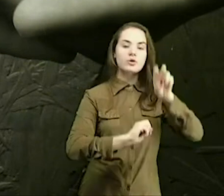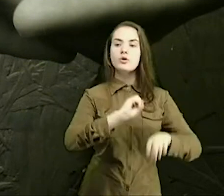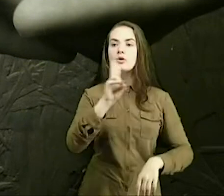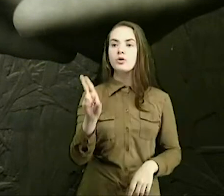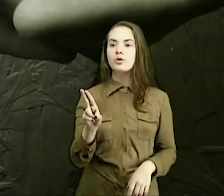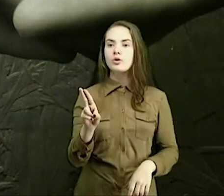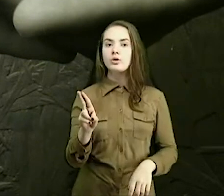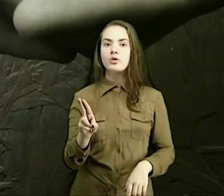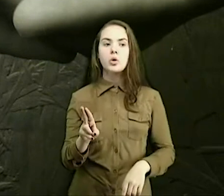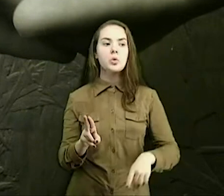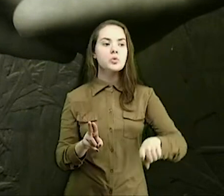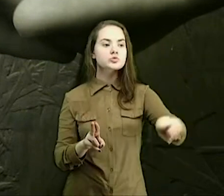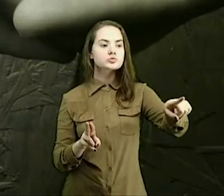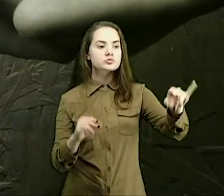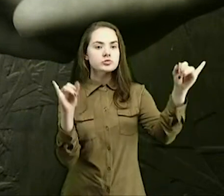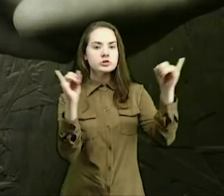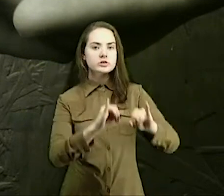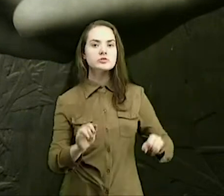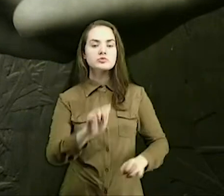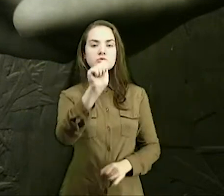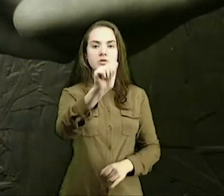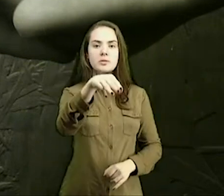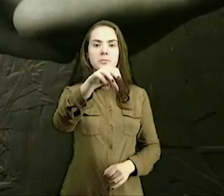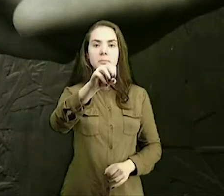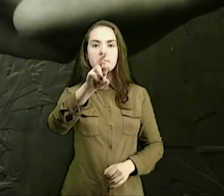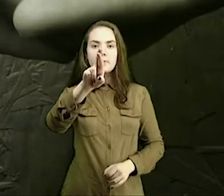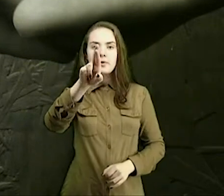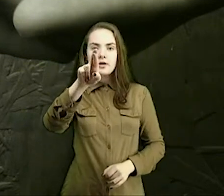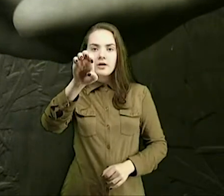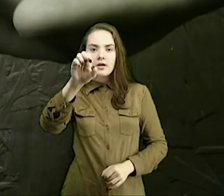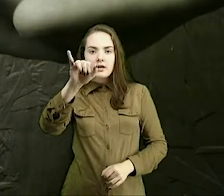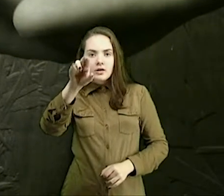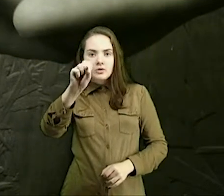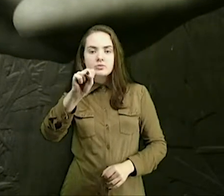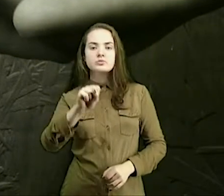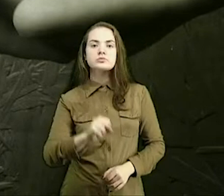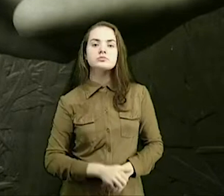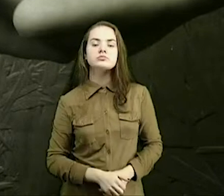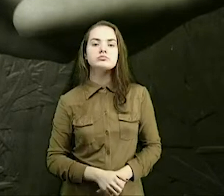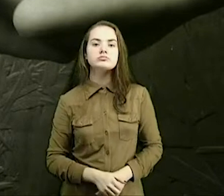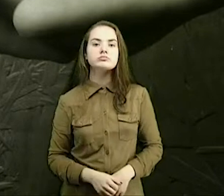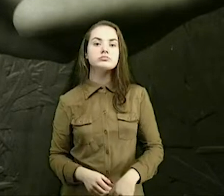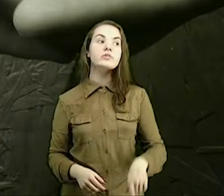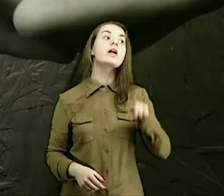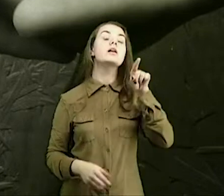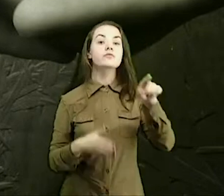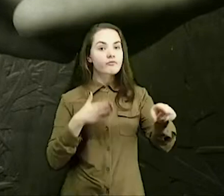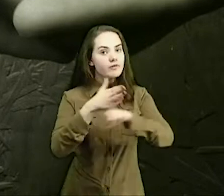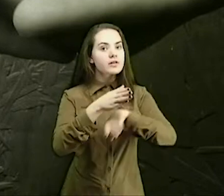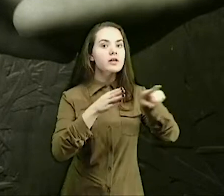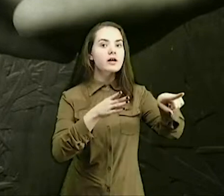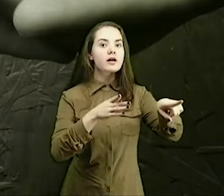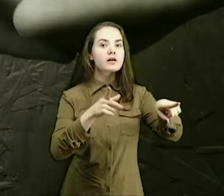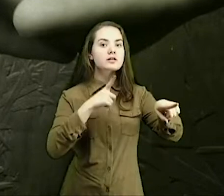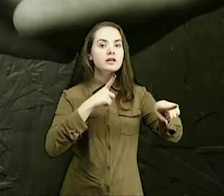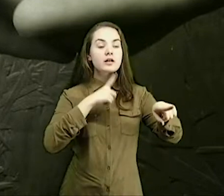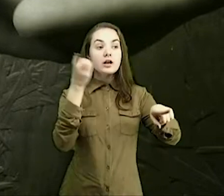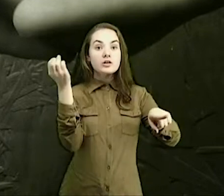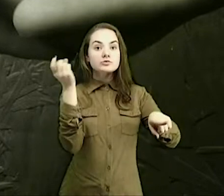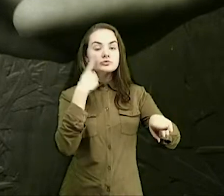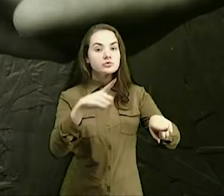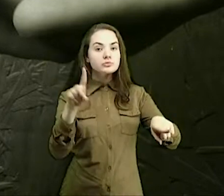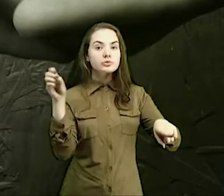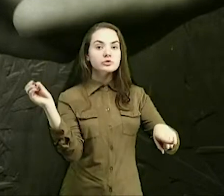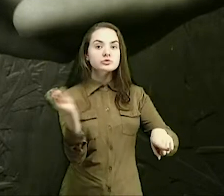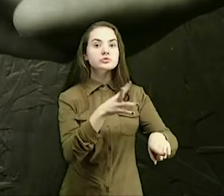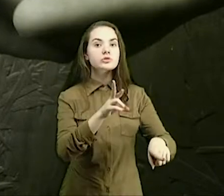amorreus, em cuja terra vocês estão entrando. Vocês vão chegar lá, vão te propor, você, ó, tem mais uma religião, tem mais alguma